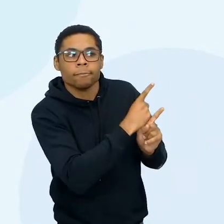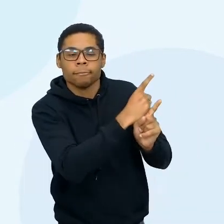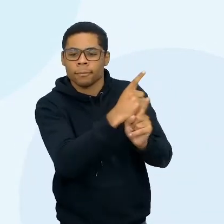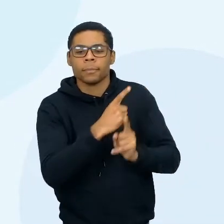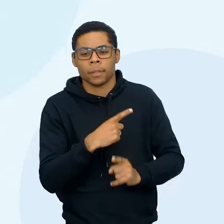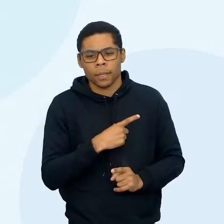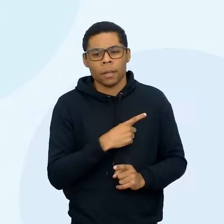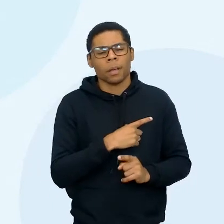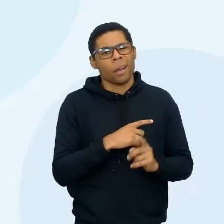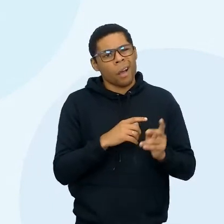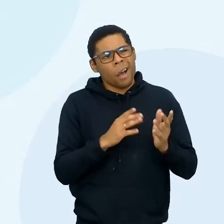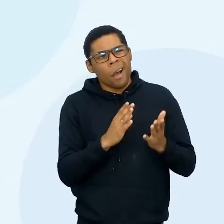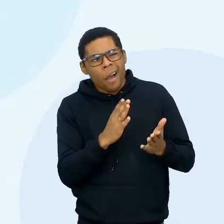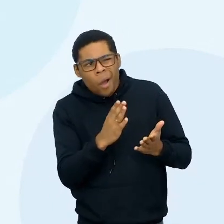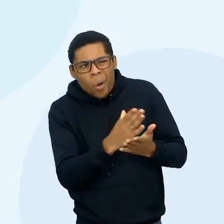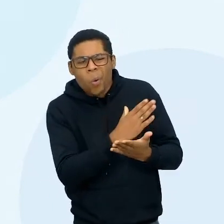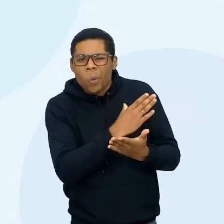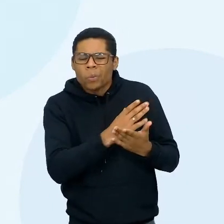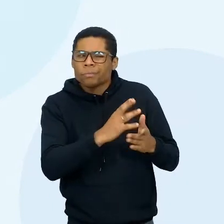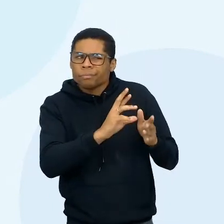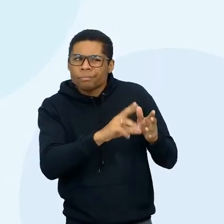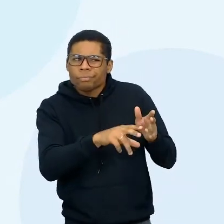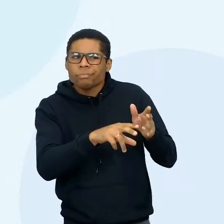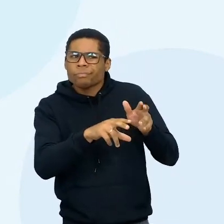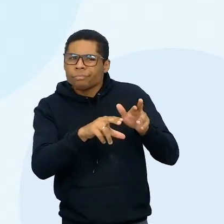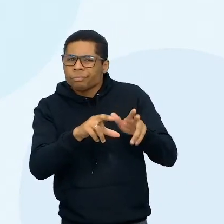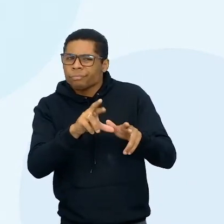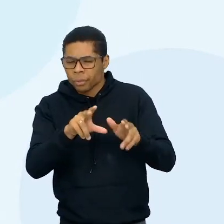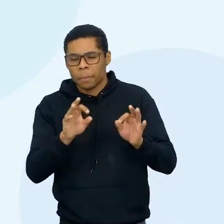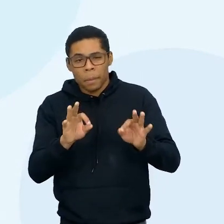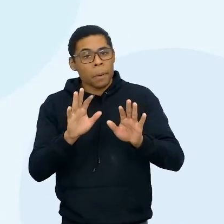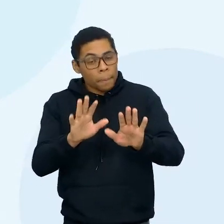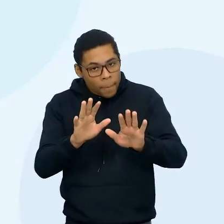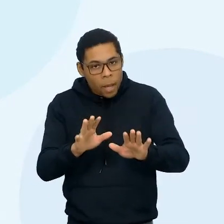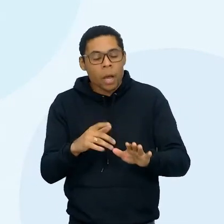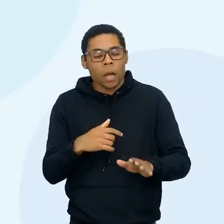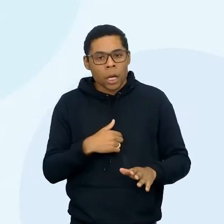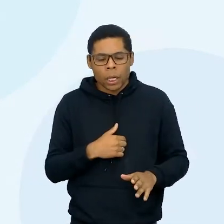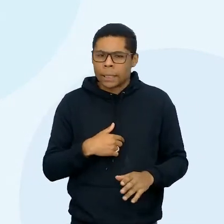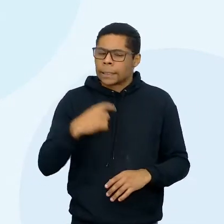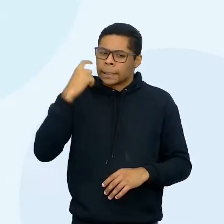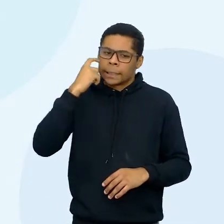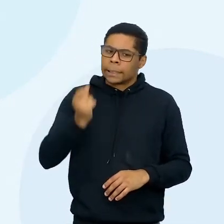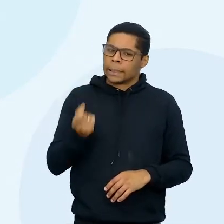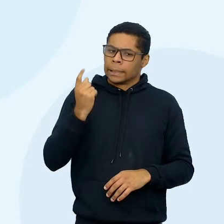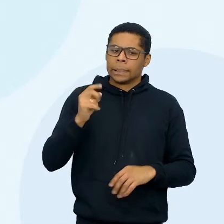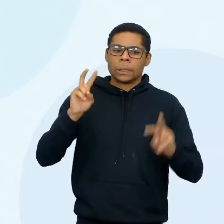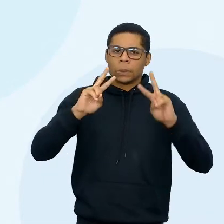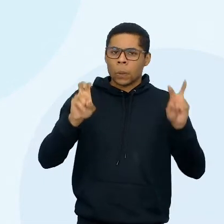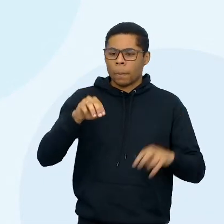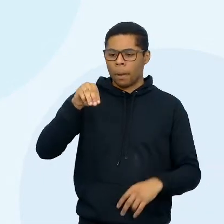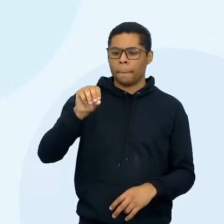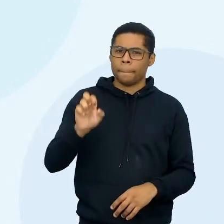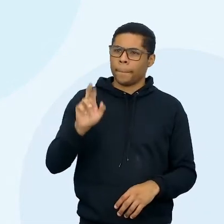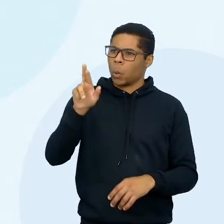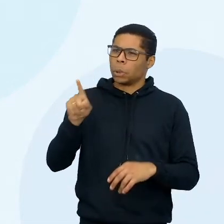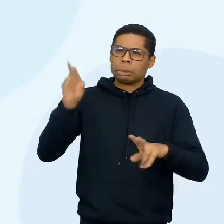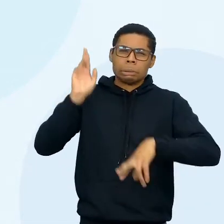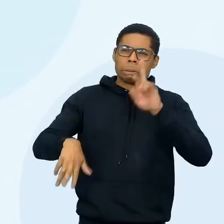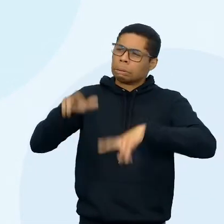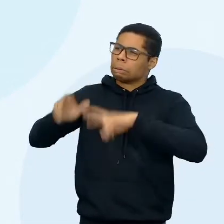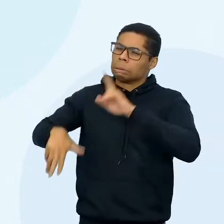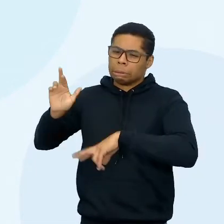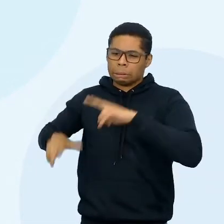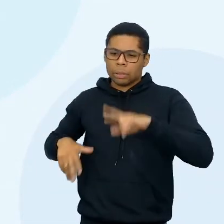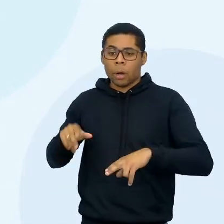pequena divergência. Mas eu estou encasquetado aí com a ideia dessa questão da lâmpada de Moser, porque ela